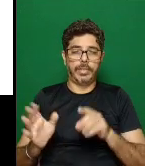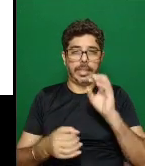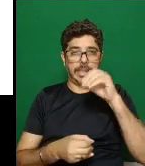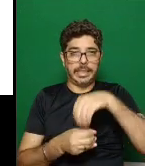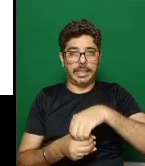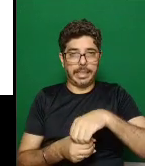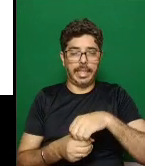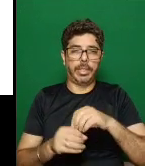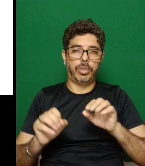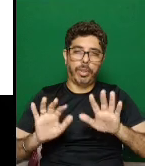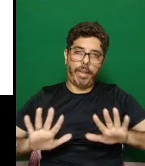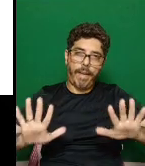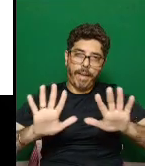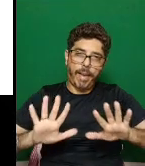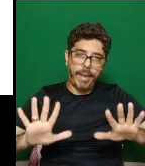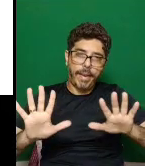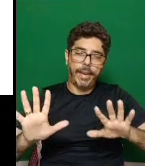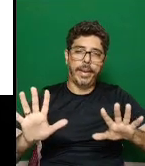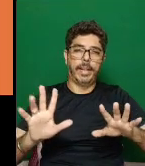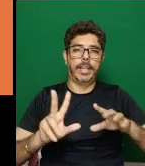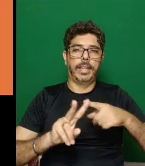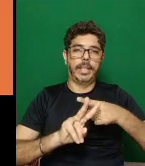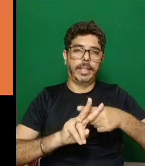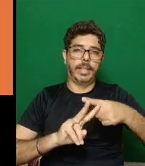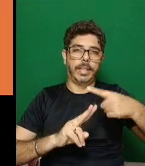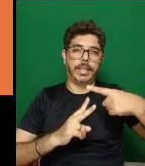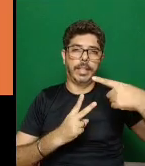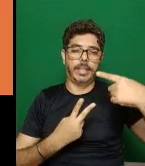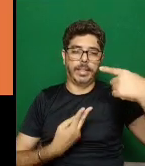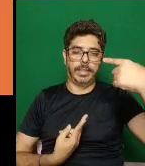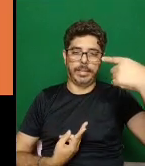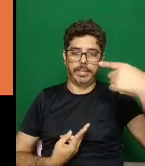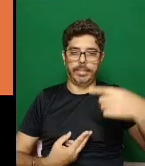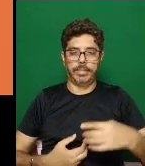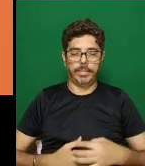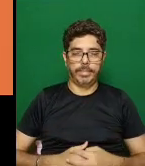existem em sítios específicos de cada uma das bases.